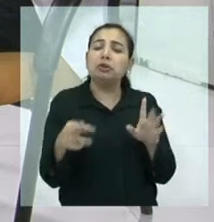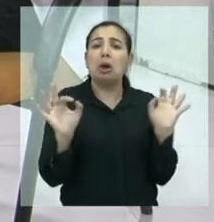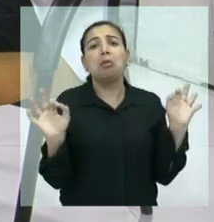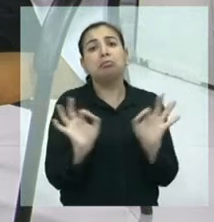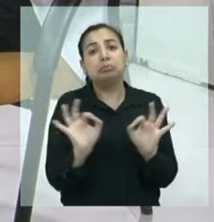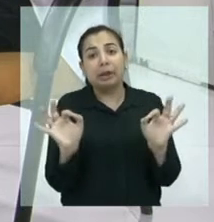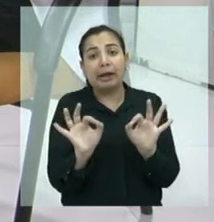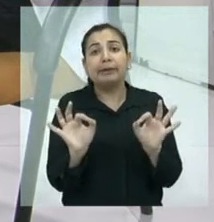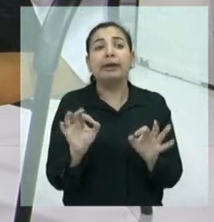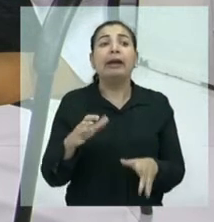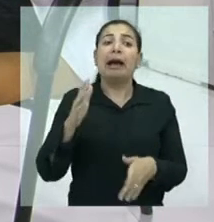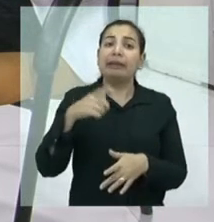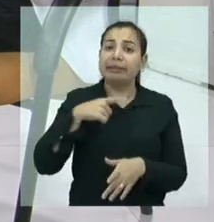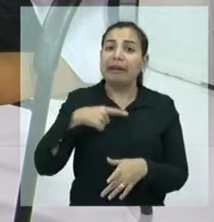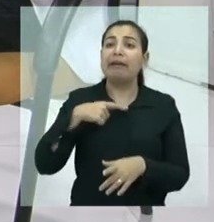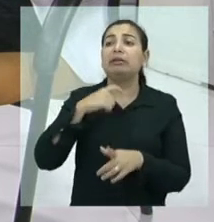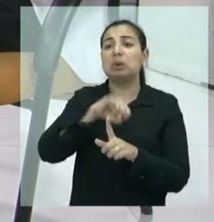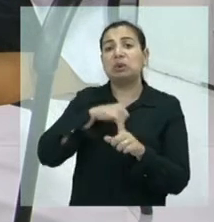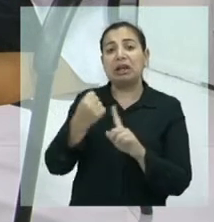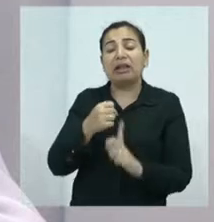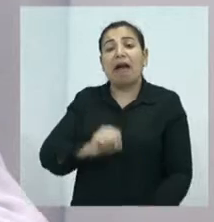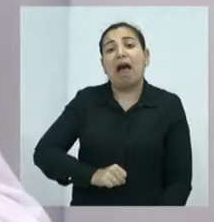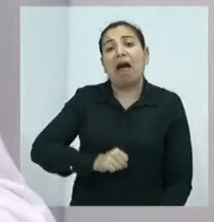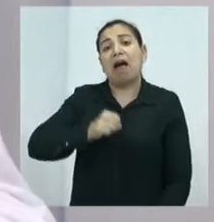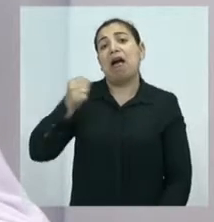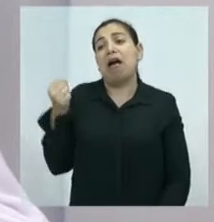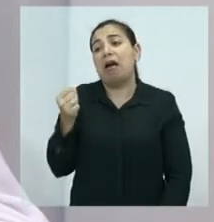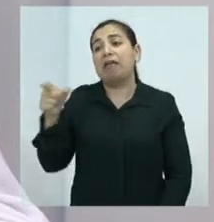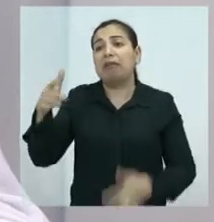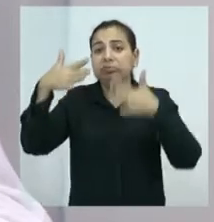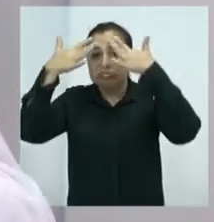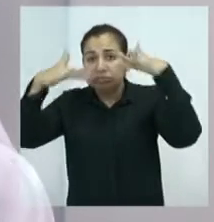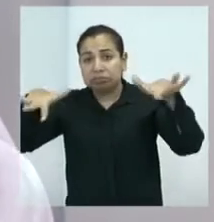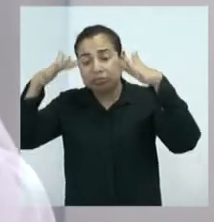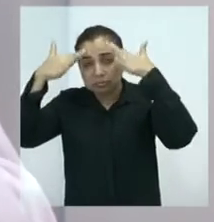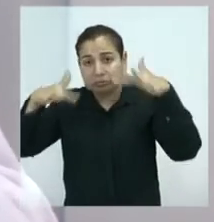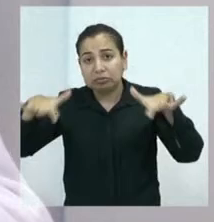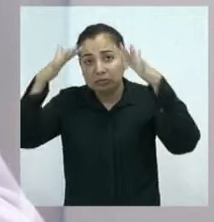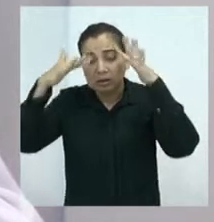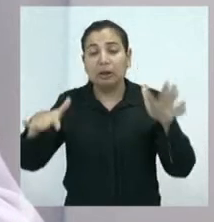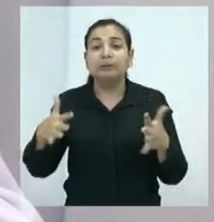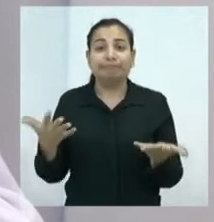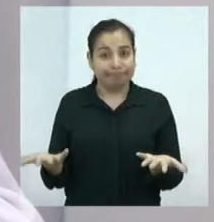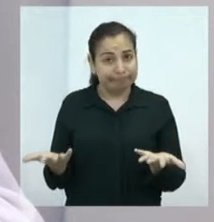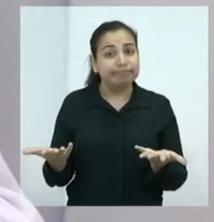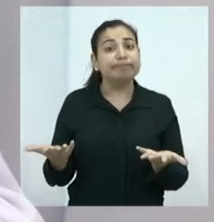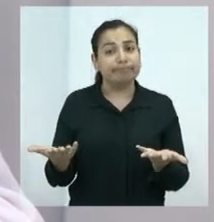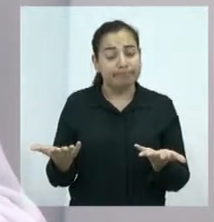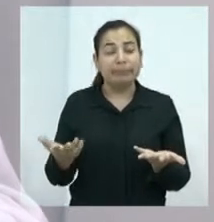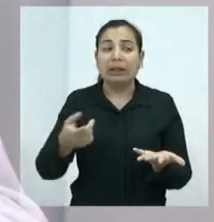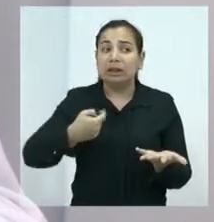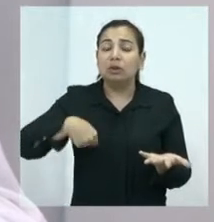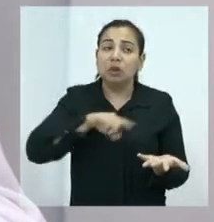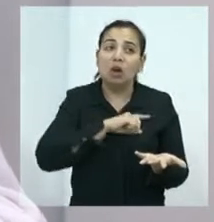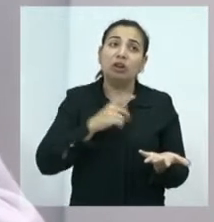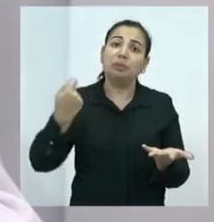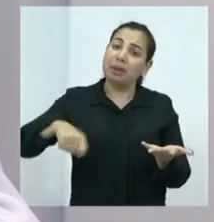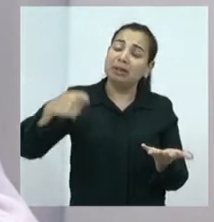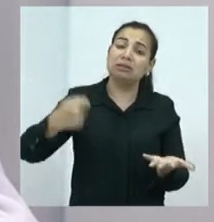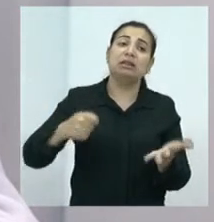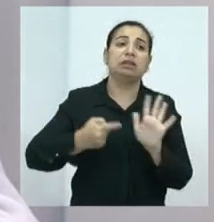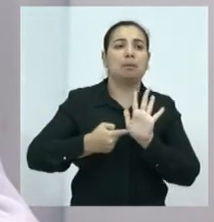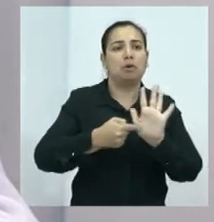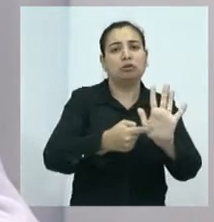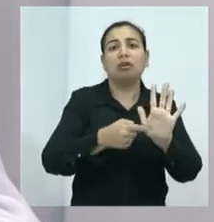Exatamente. Então, tudo isso é um fator de preocupação. Eu acho que um dos grandes desafios nossos, e aí que eu acho que a gente tem que